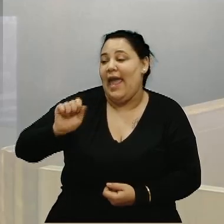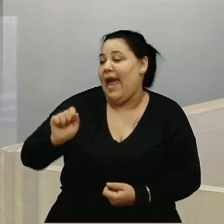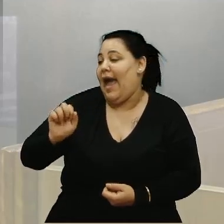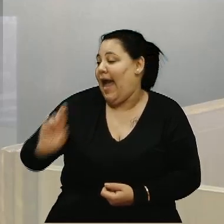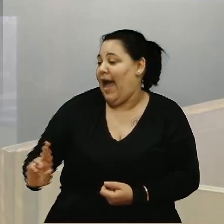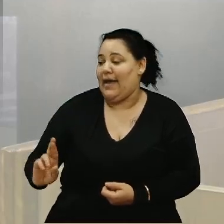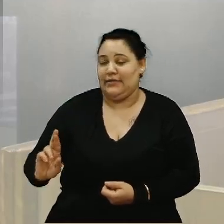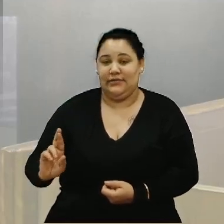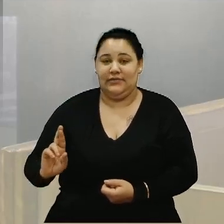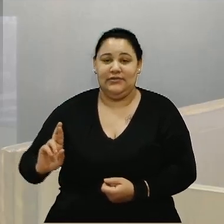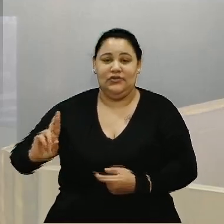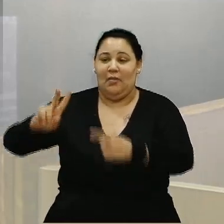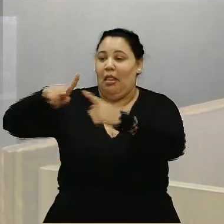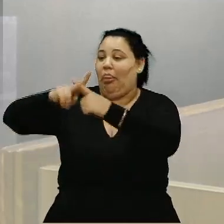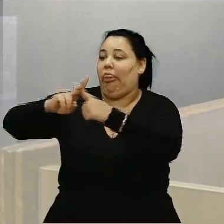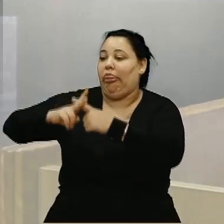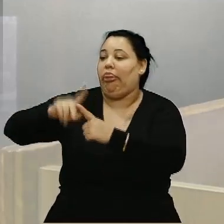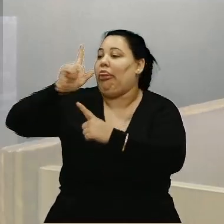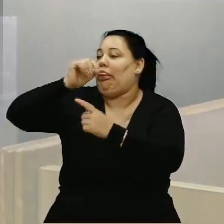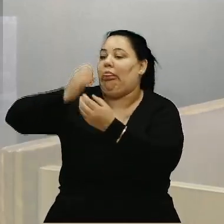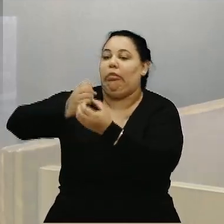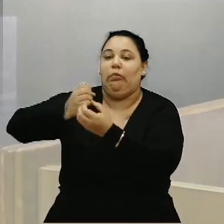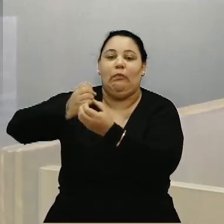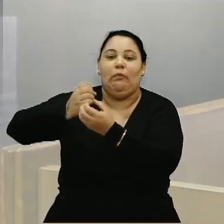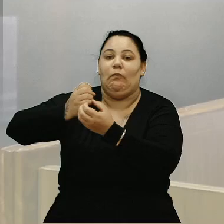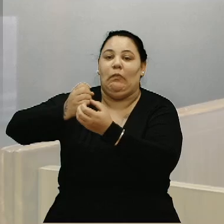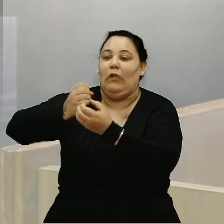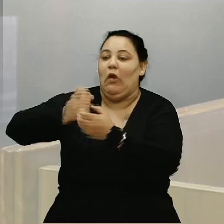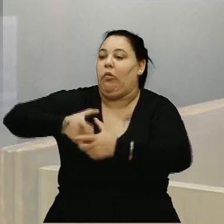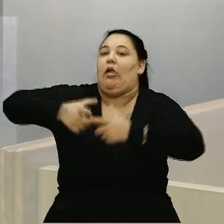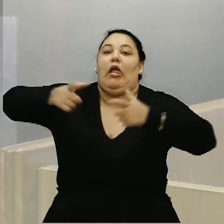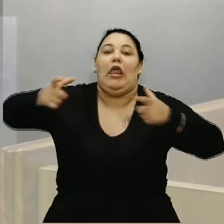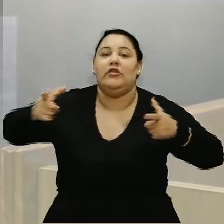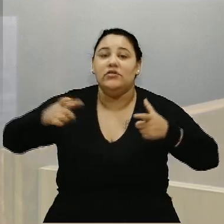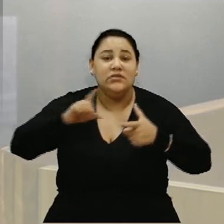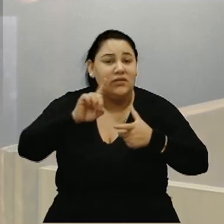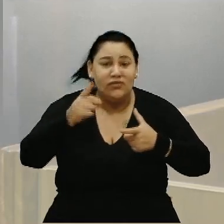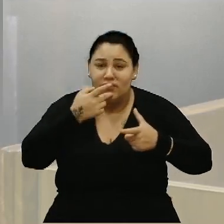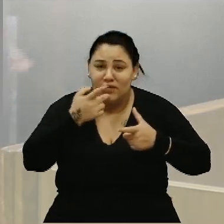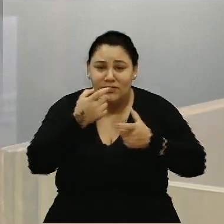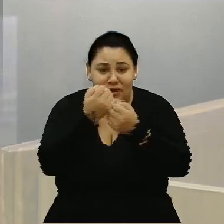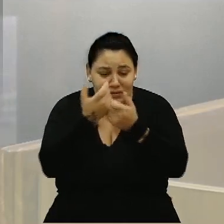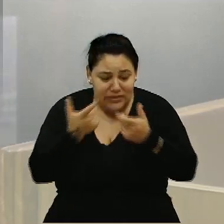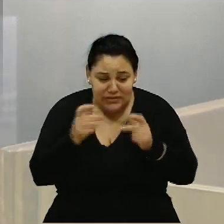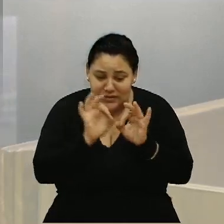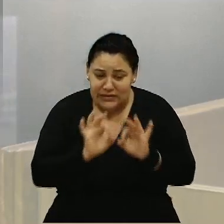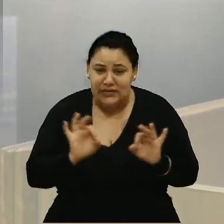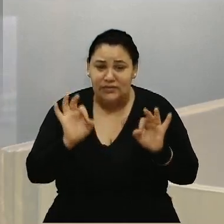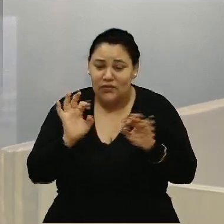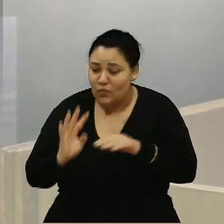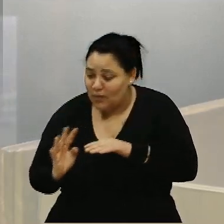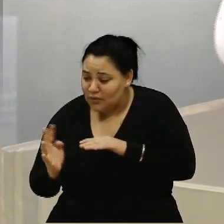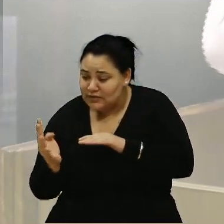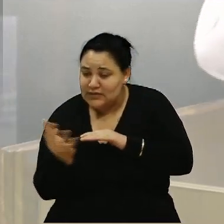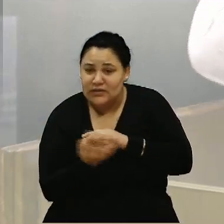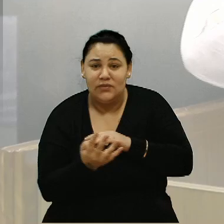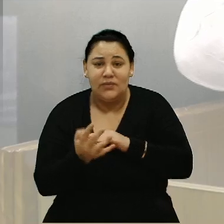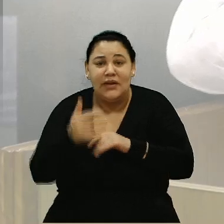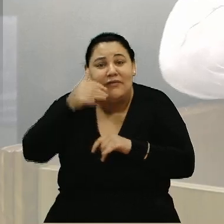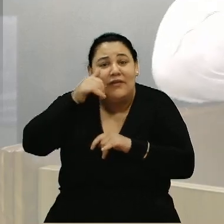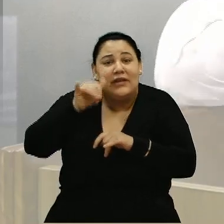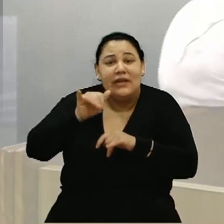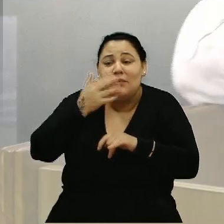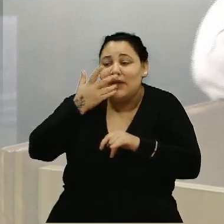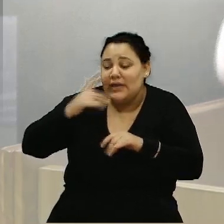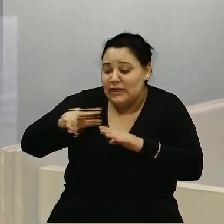hidrelétrica. Não, estamos falando de um guarda-reio para a criança não cair no valão. Veja, ontem uma pessoa da comunidade me disse o seguinte: Lucas,